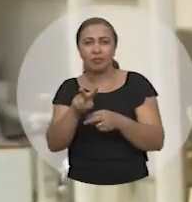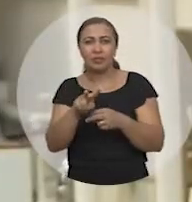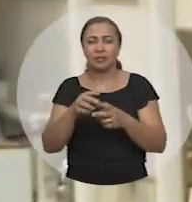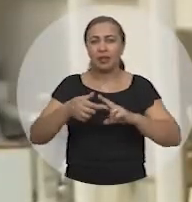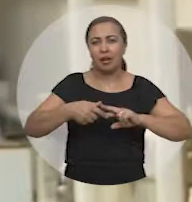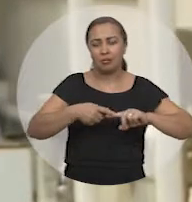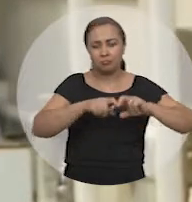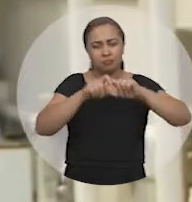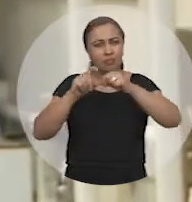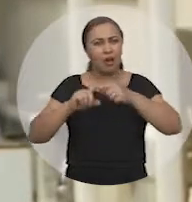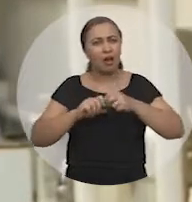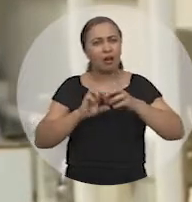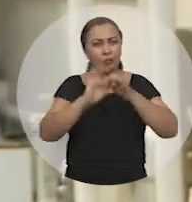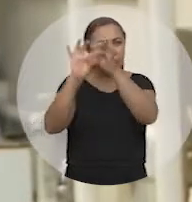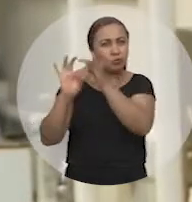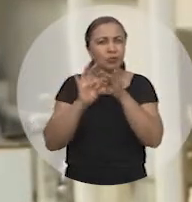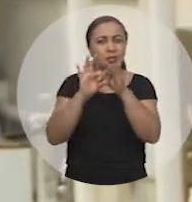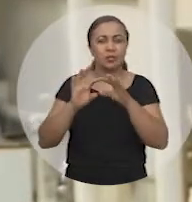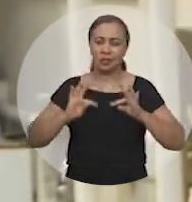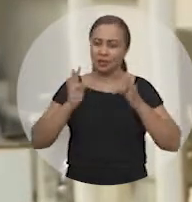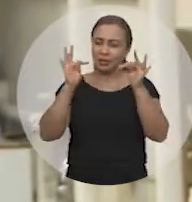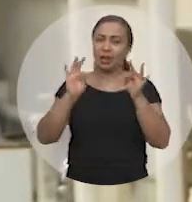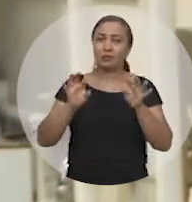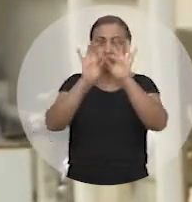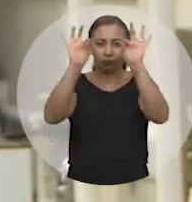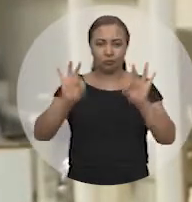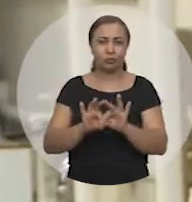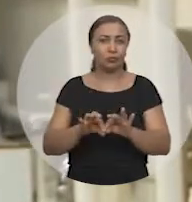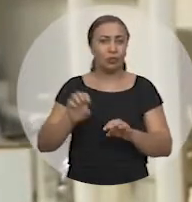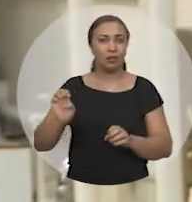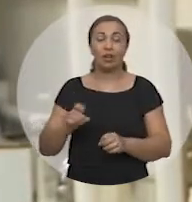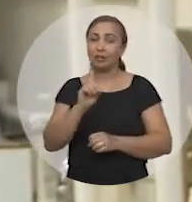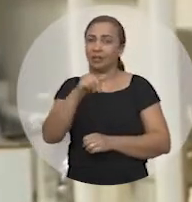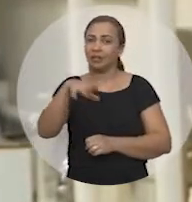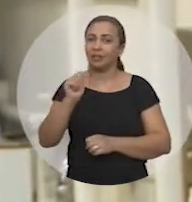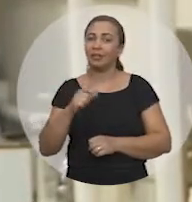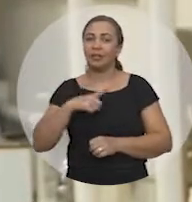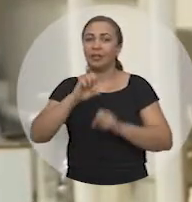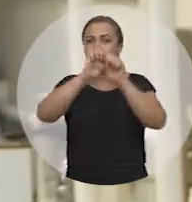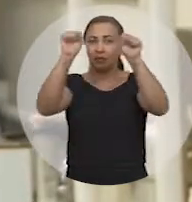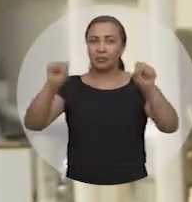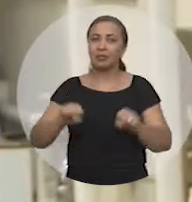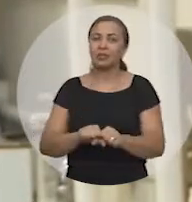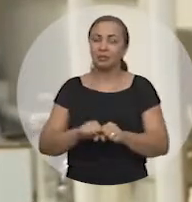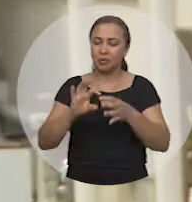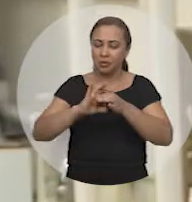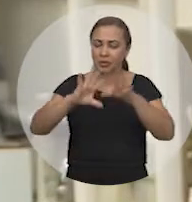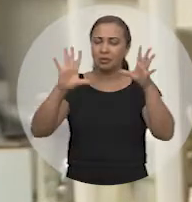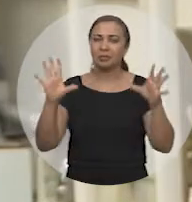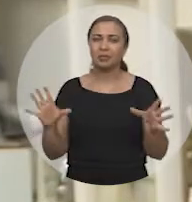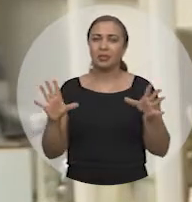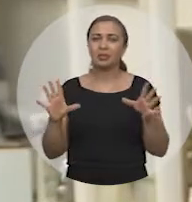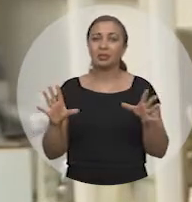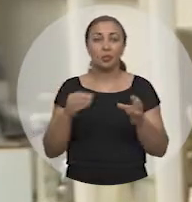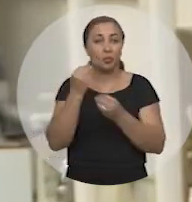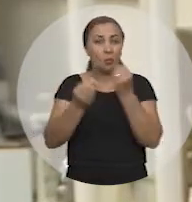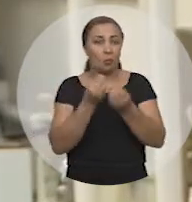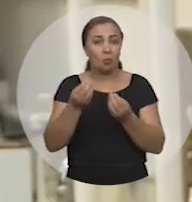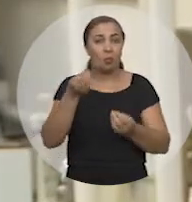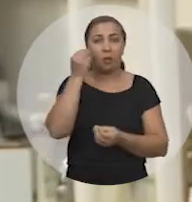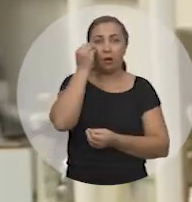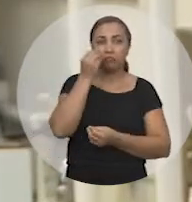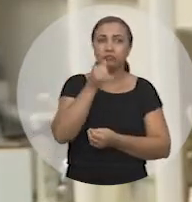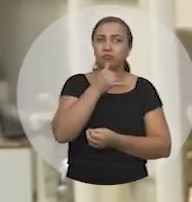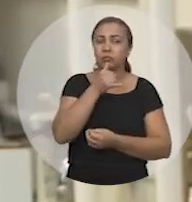virem atreladas a procedimentos, a técnicas de engenharia genética, a gente tem os sistemas de liberação, como,